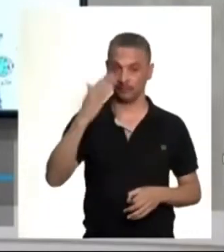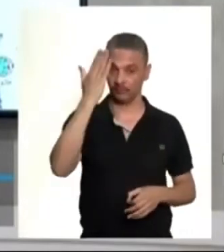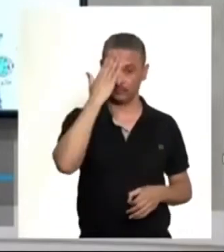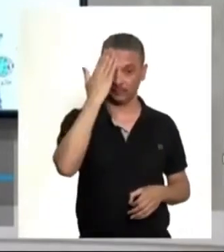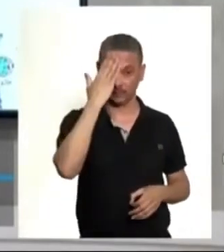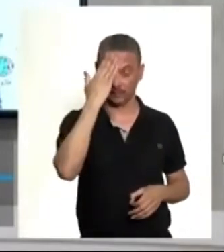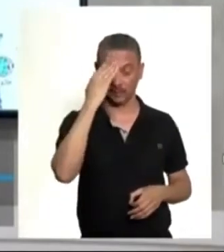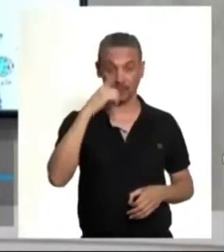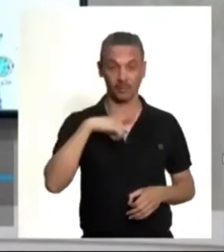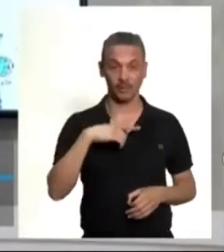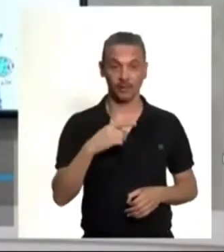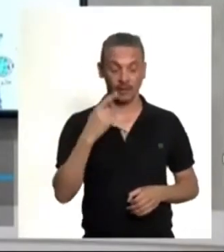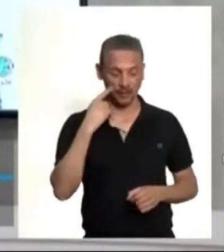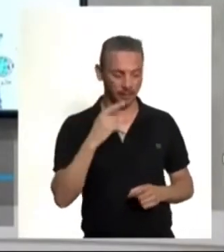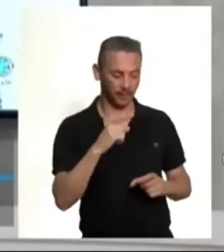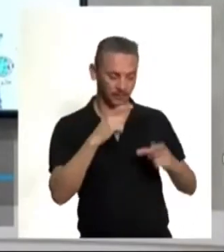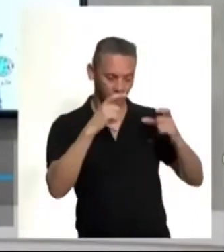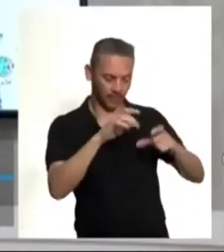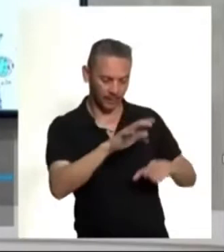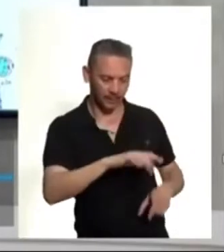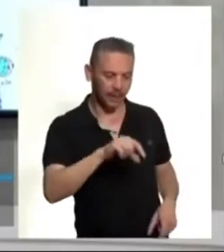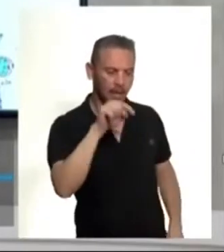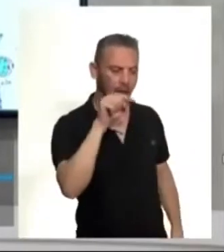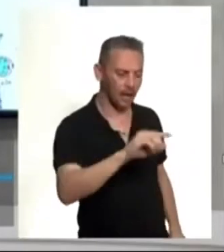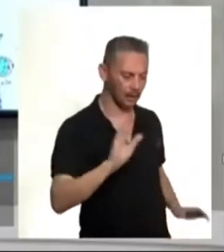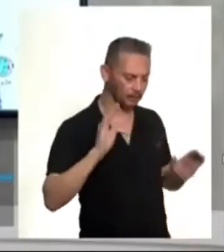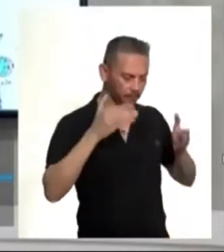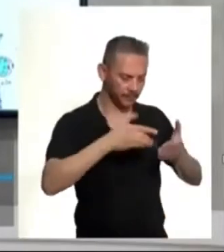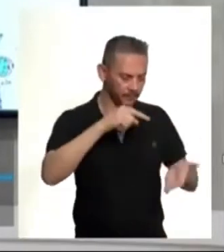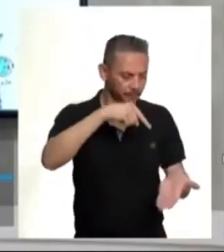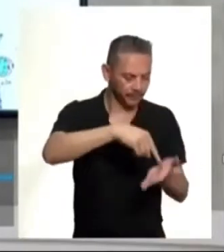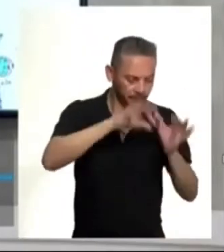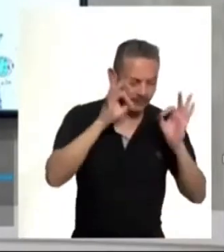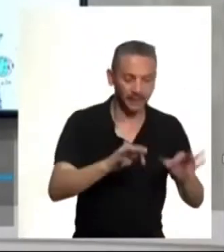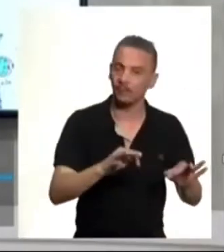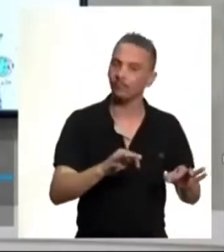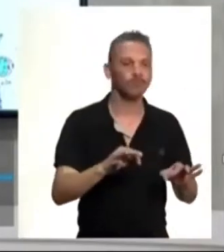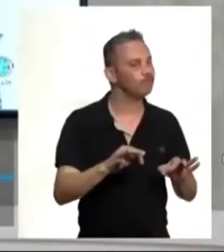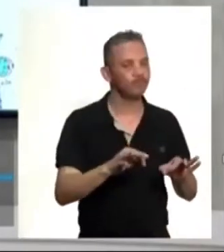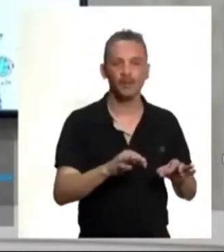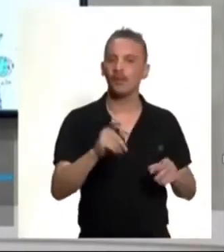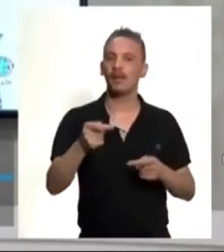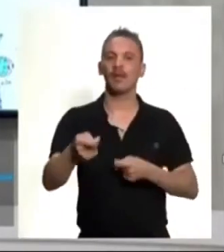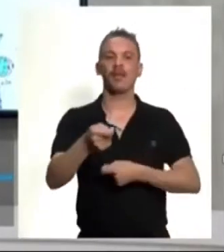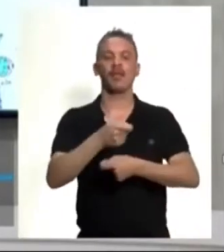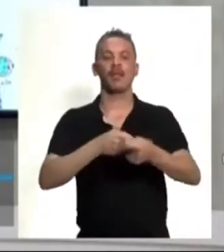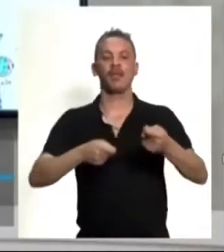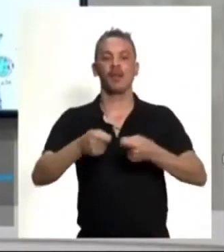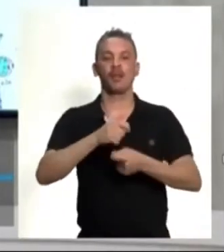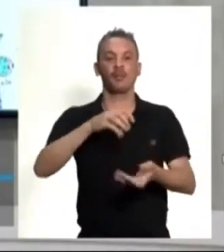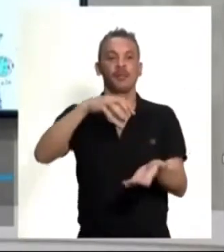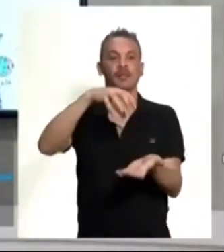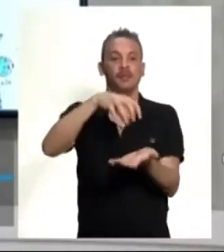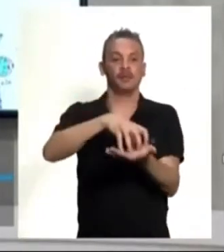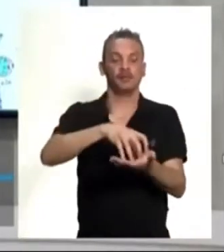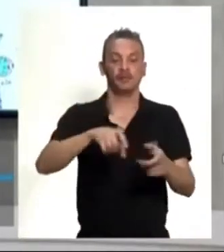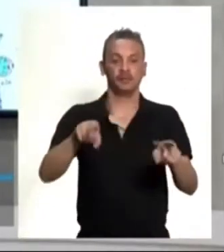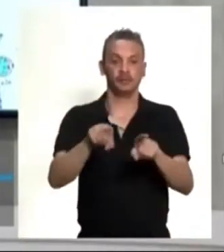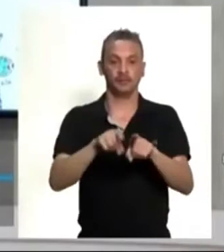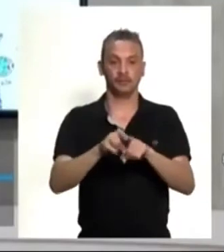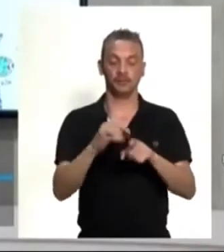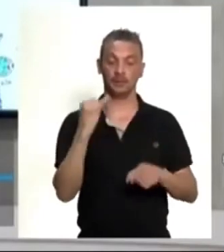é encontrar um ponto no espaço e dizer isso é centro, isso é periferia, não é isso. É a centralidade do ponto de vista, né,